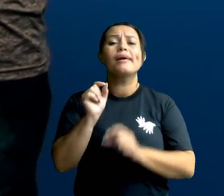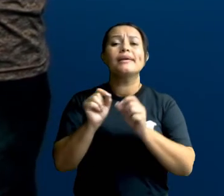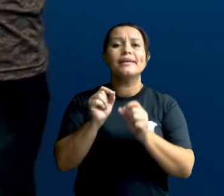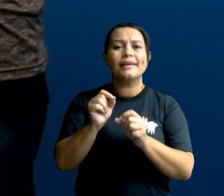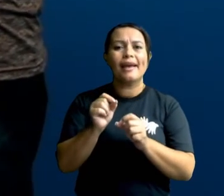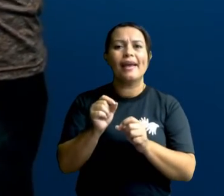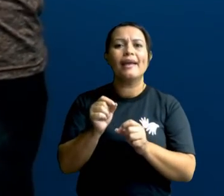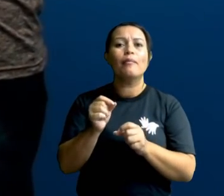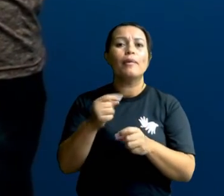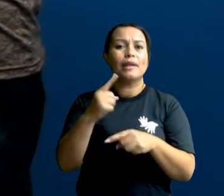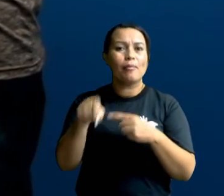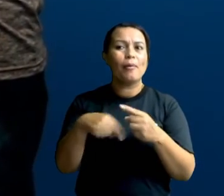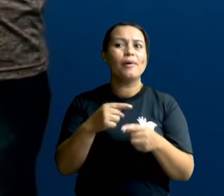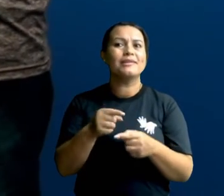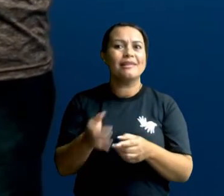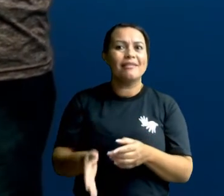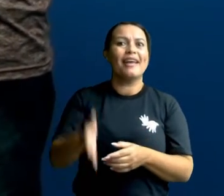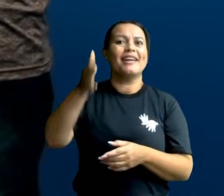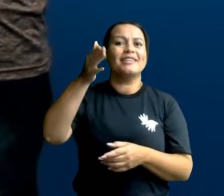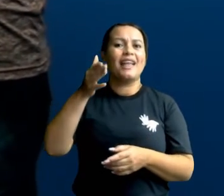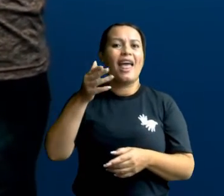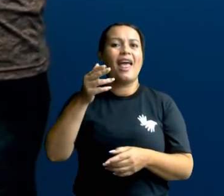fornecer a carne, aquele gado